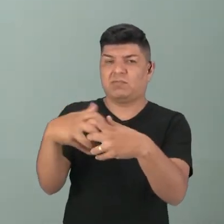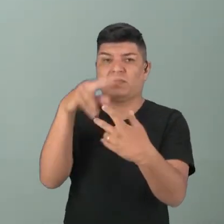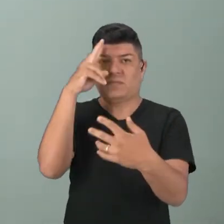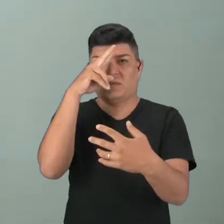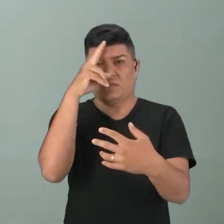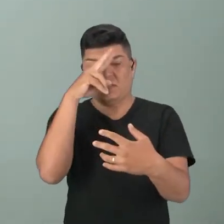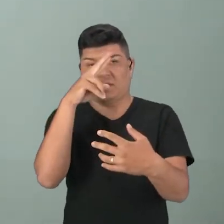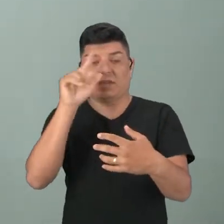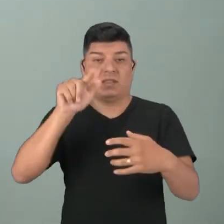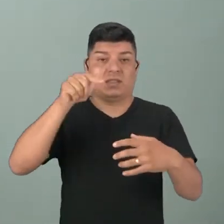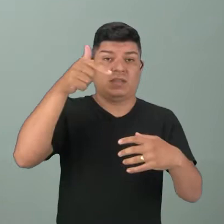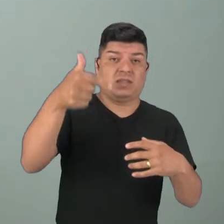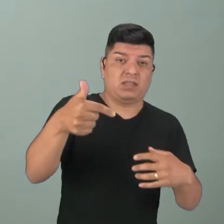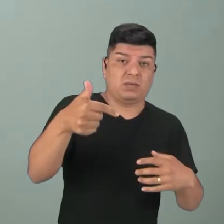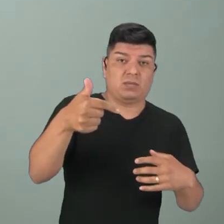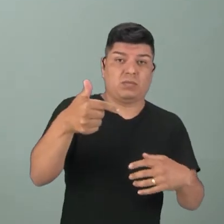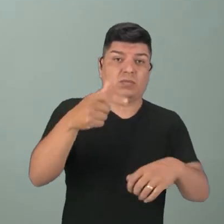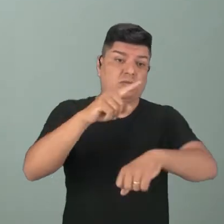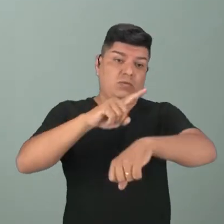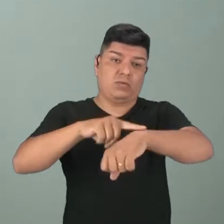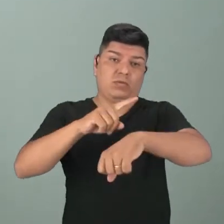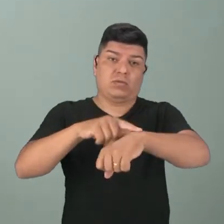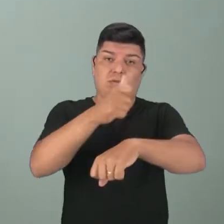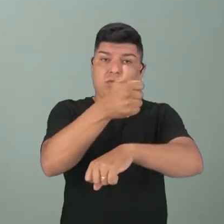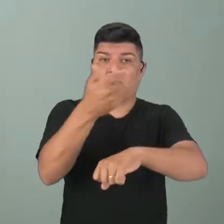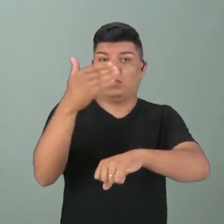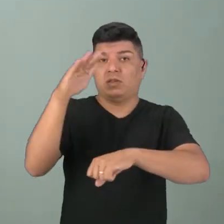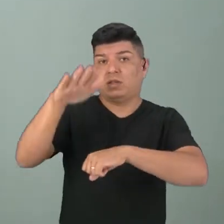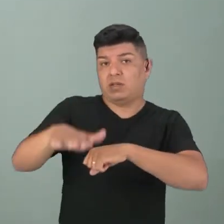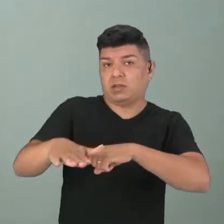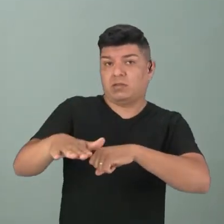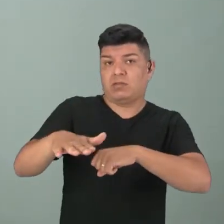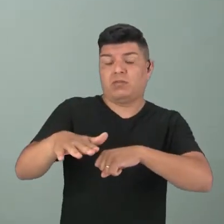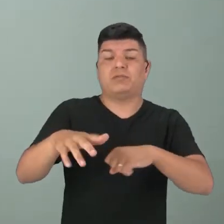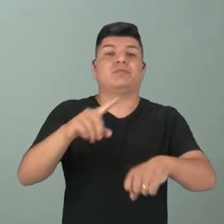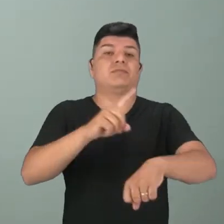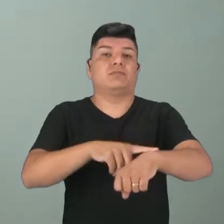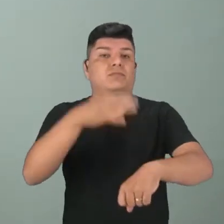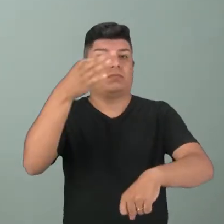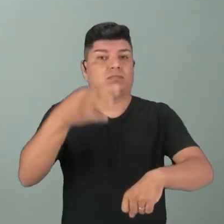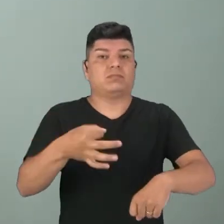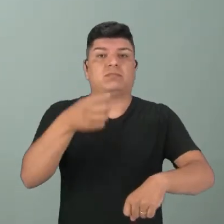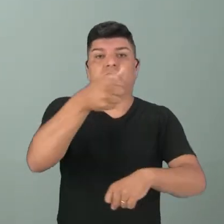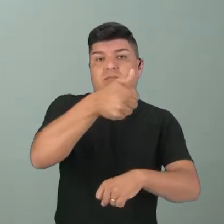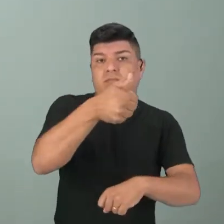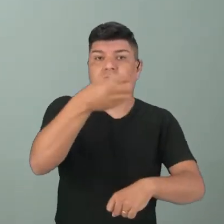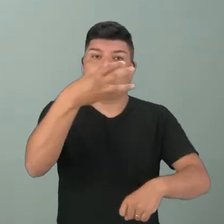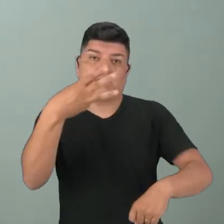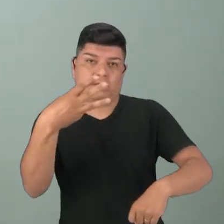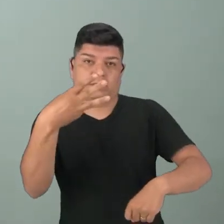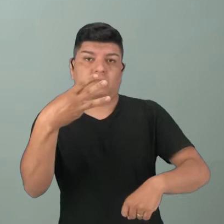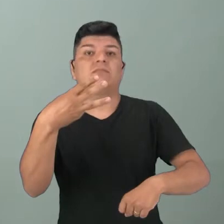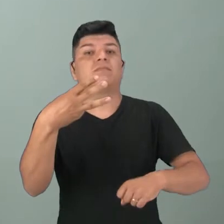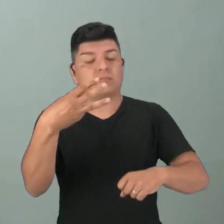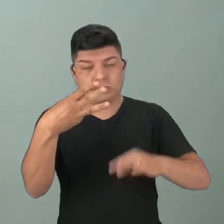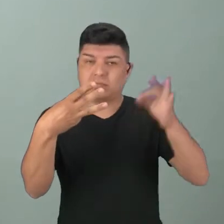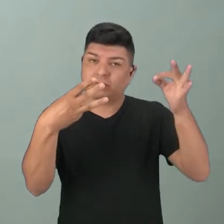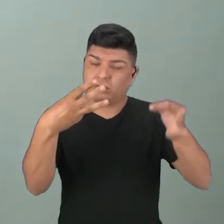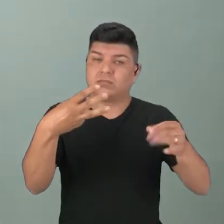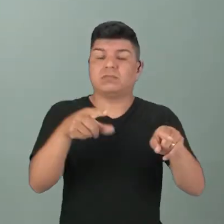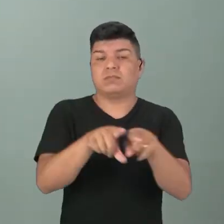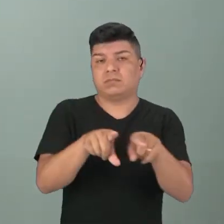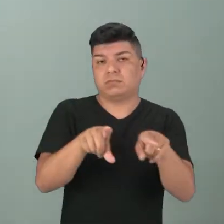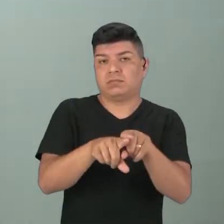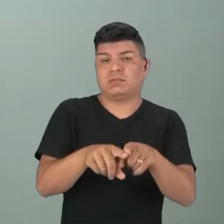falei, depois de meio-dia, o certo é eu falar 13 horas? Embora a gente fale 1 hora, mas quando eu falo 1 hora, eu tenho